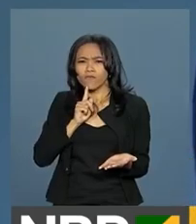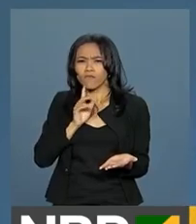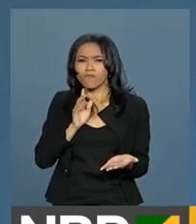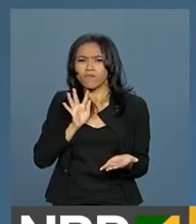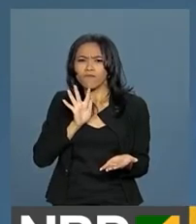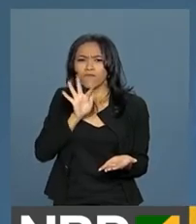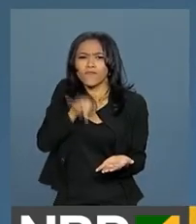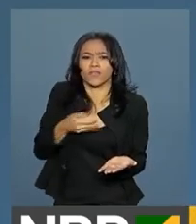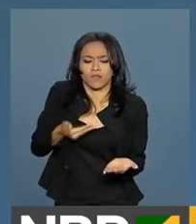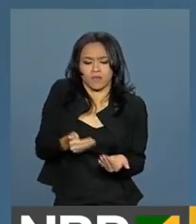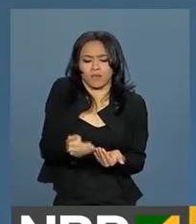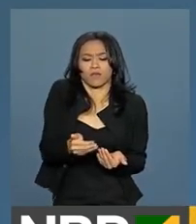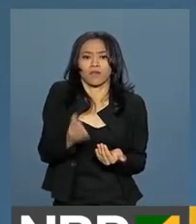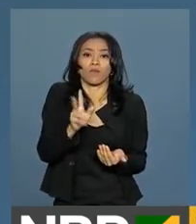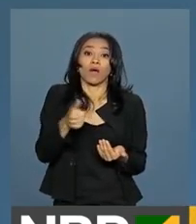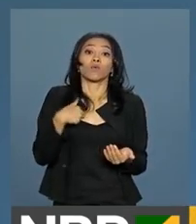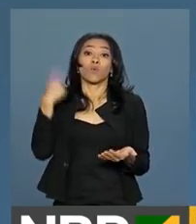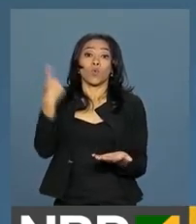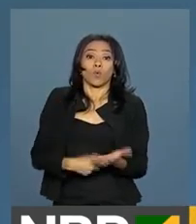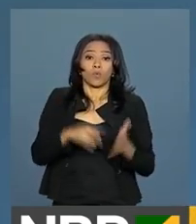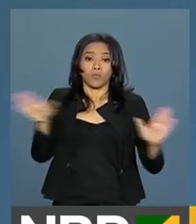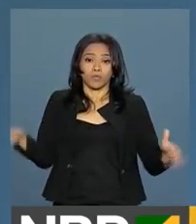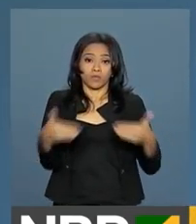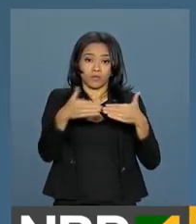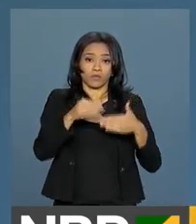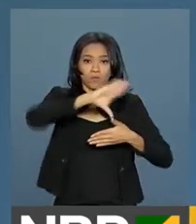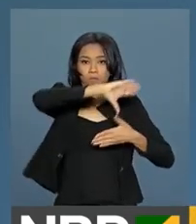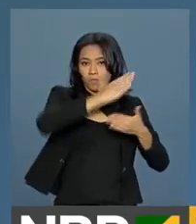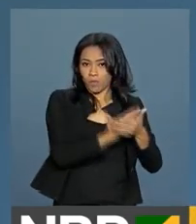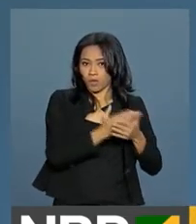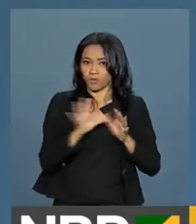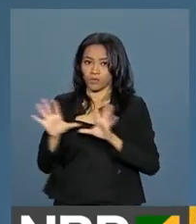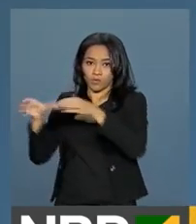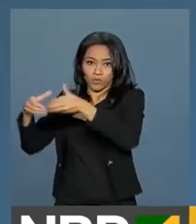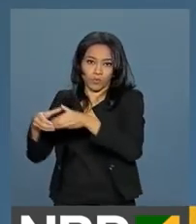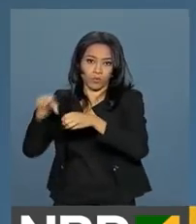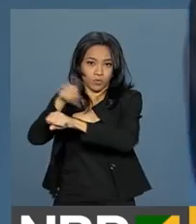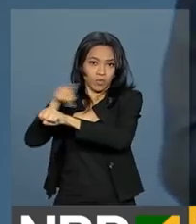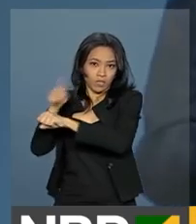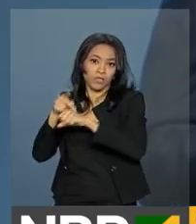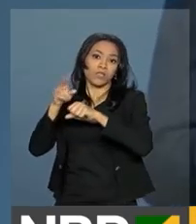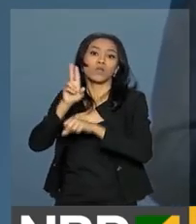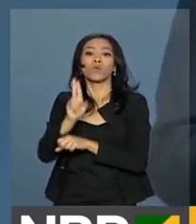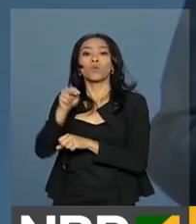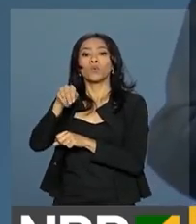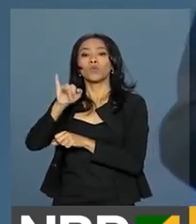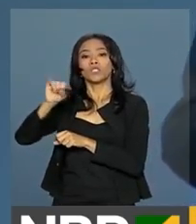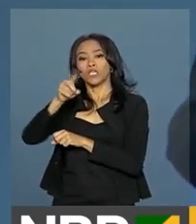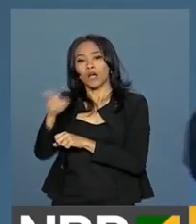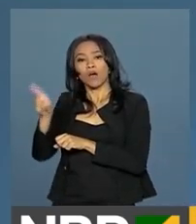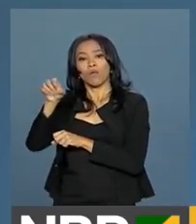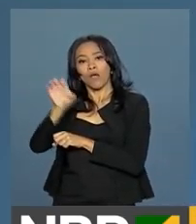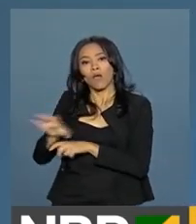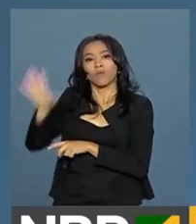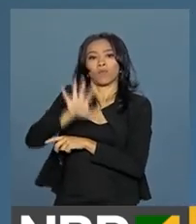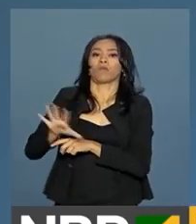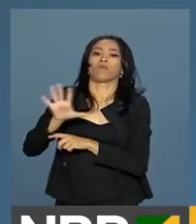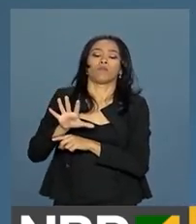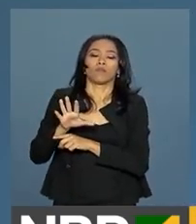quase 20 anos que o acordo entre o mercosul ea união européia nós somos senhores e senhoras